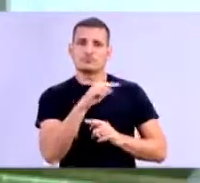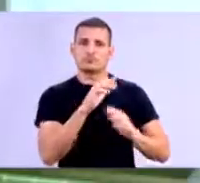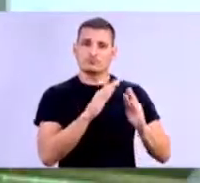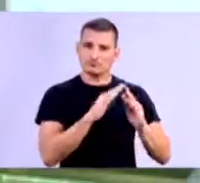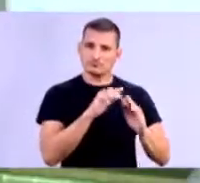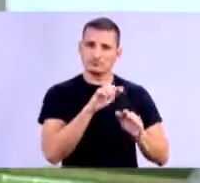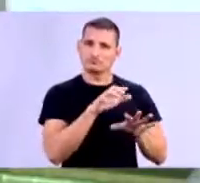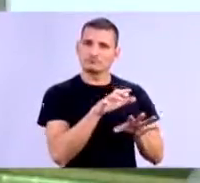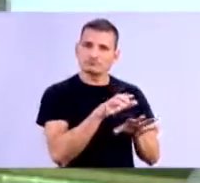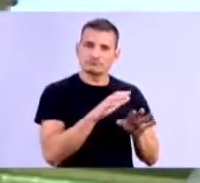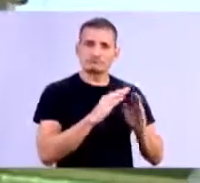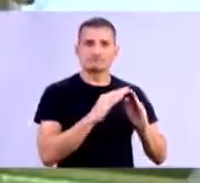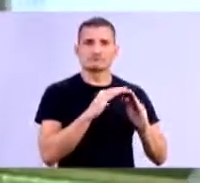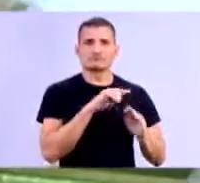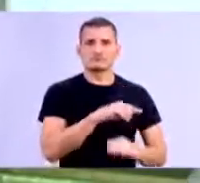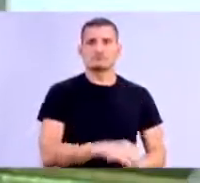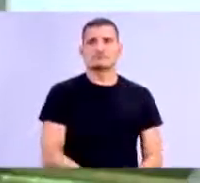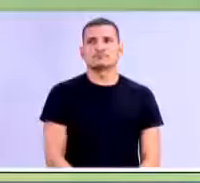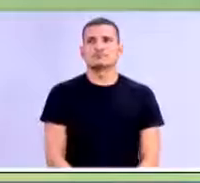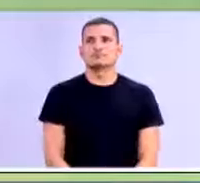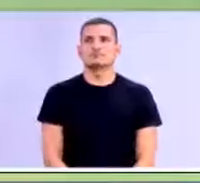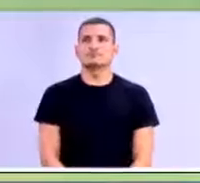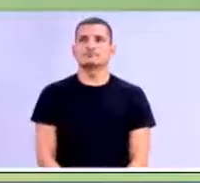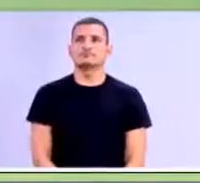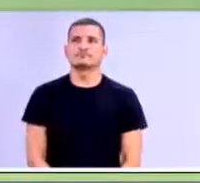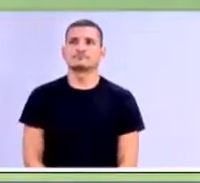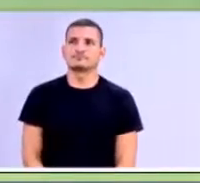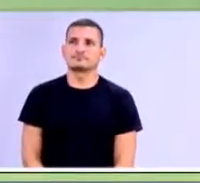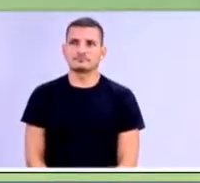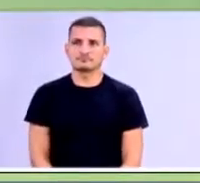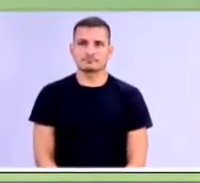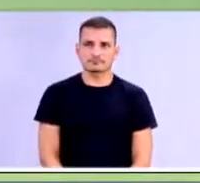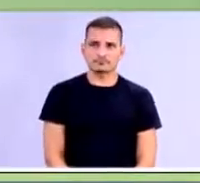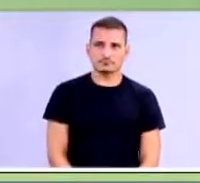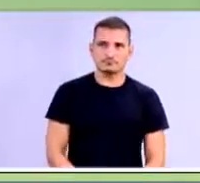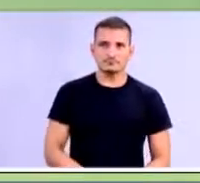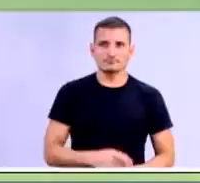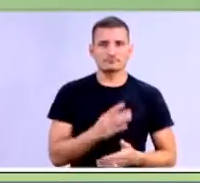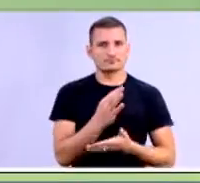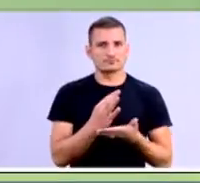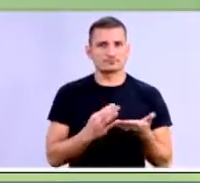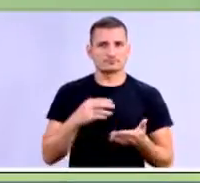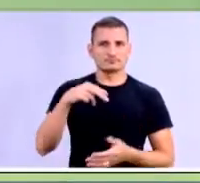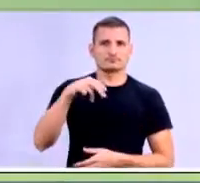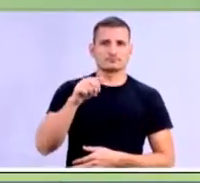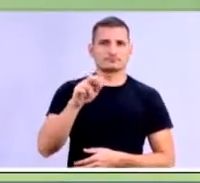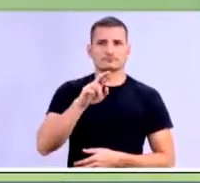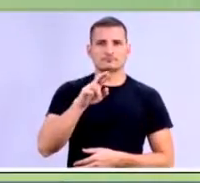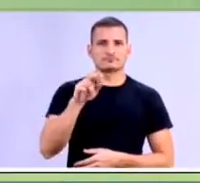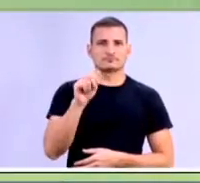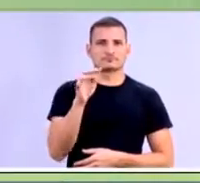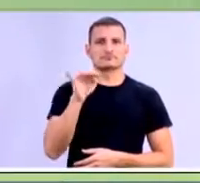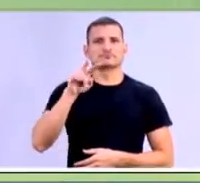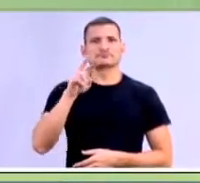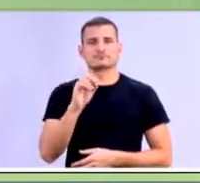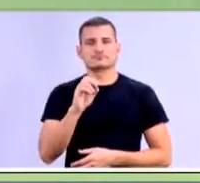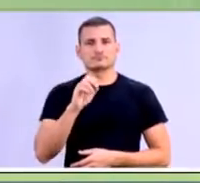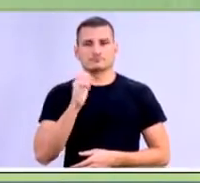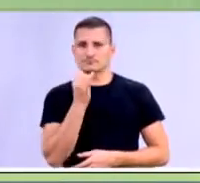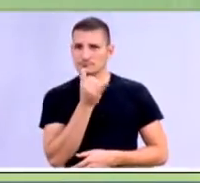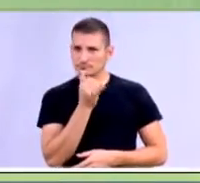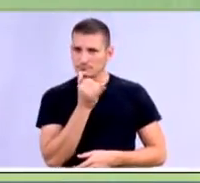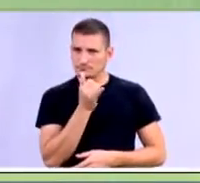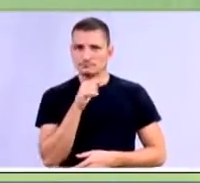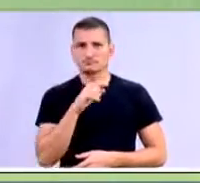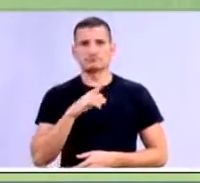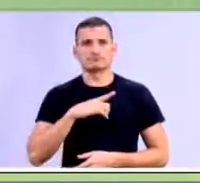casa. Interessante essa música, né? Então, o texto narrativo, a narração, ela já é